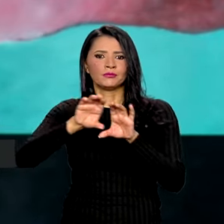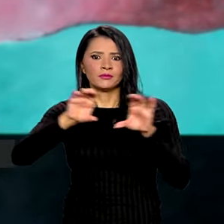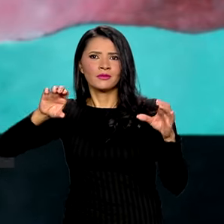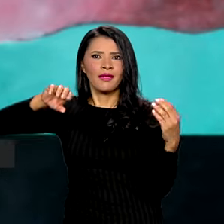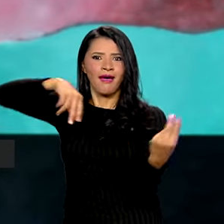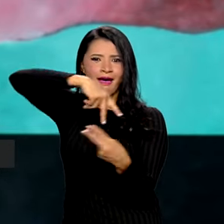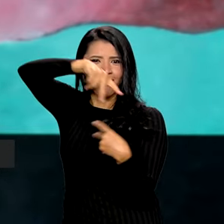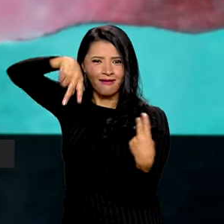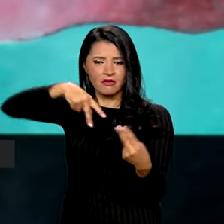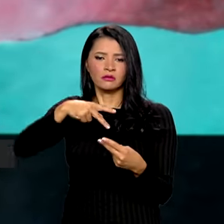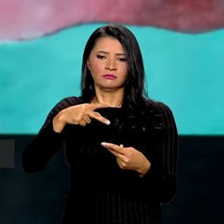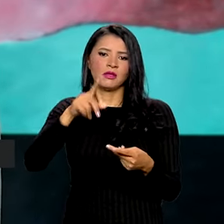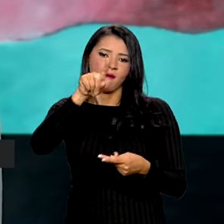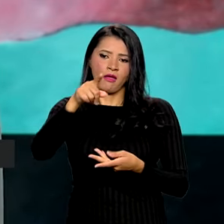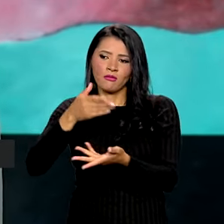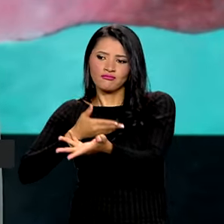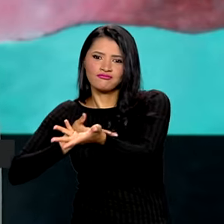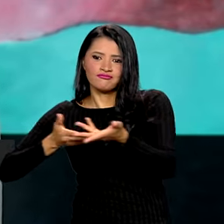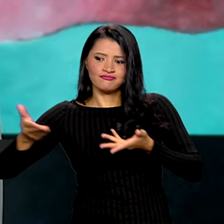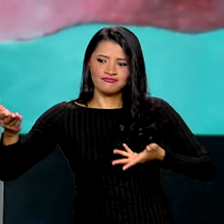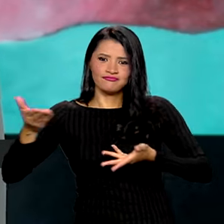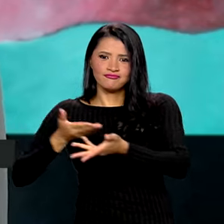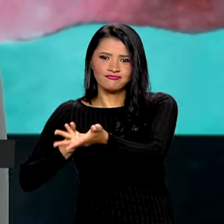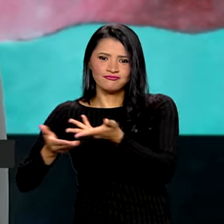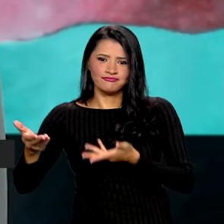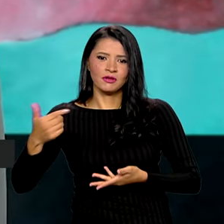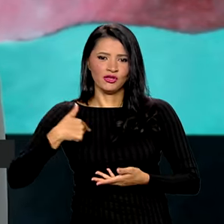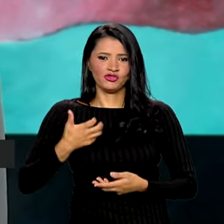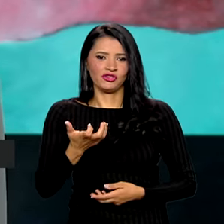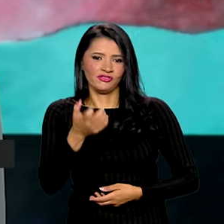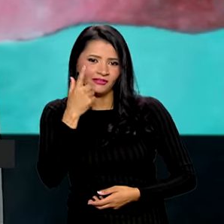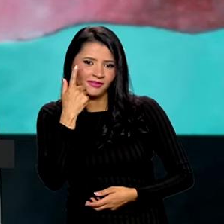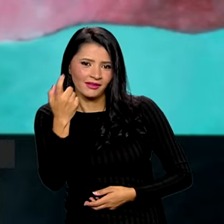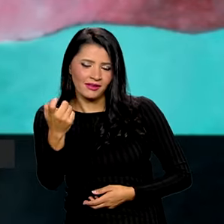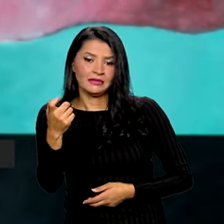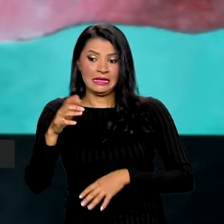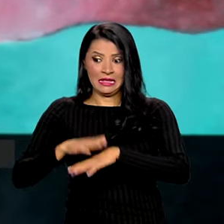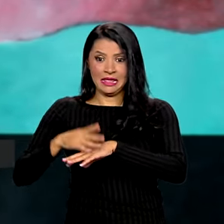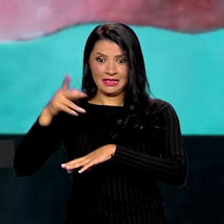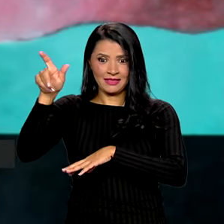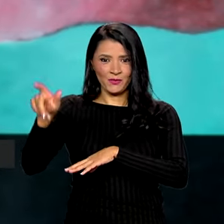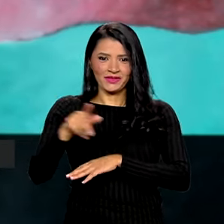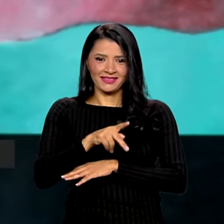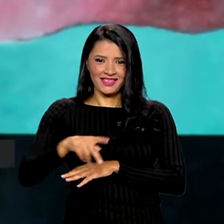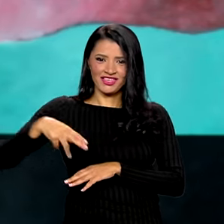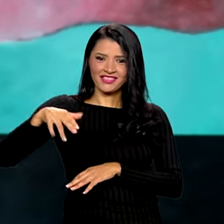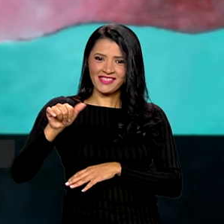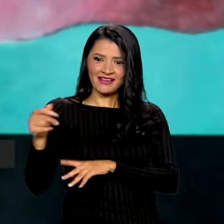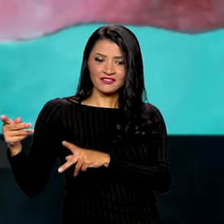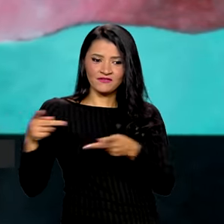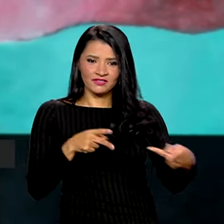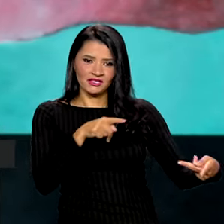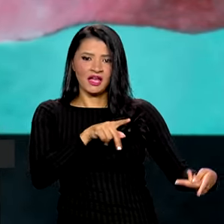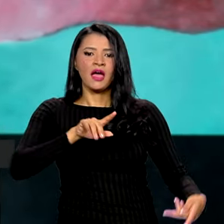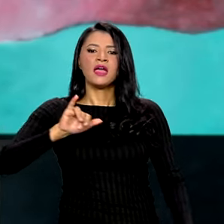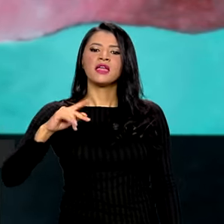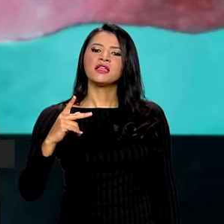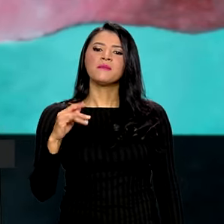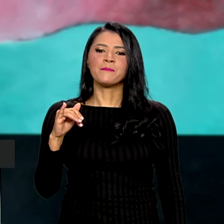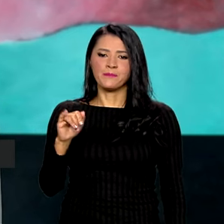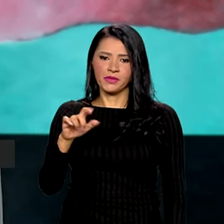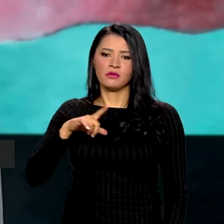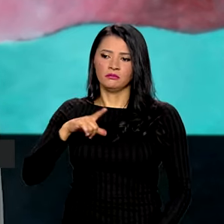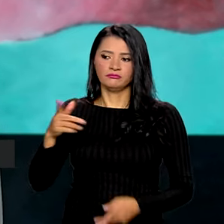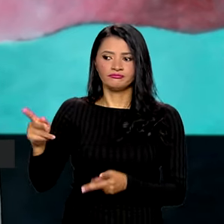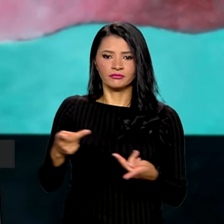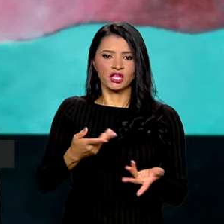pouco essa troca que nós queremos estabelecer na visita do presidente da NASA ao INPE. Agora, em relação a esses satélites que